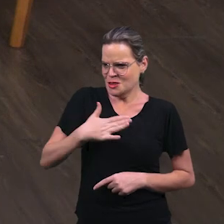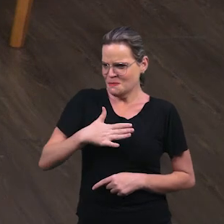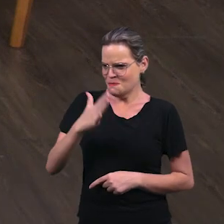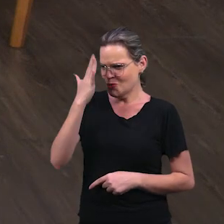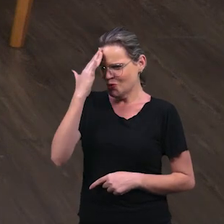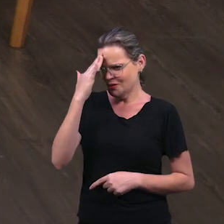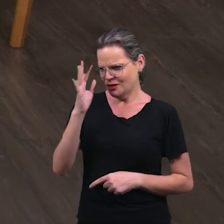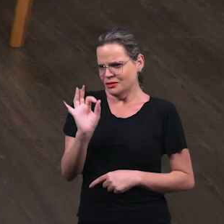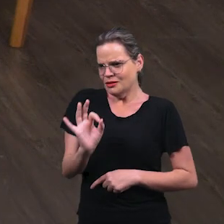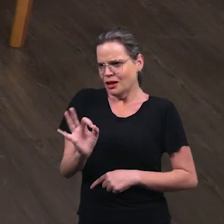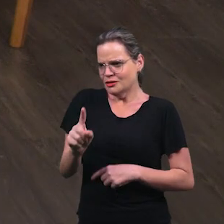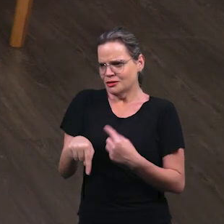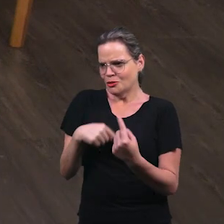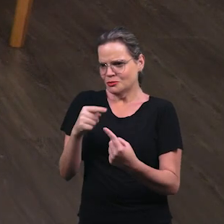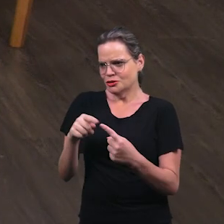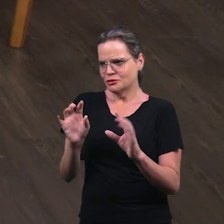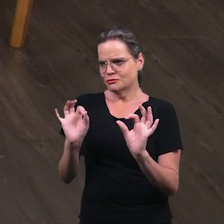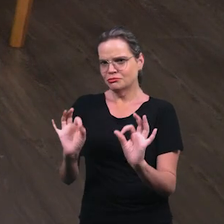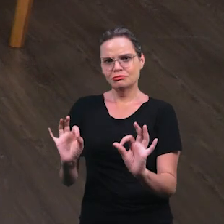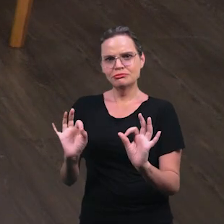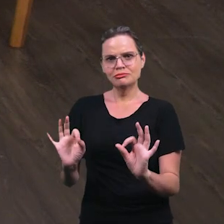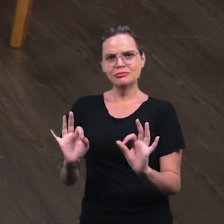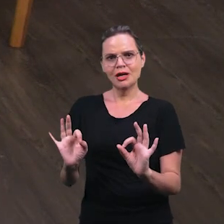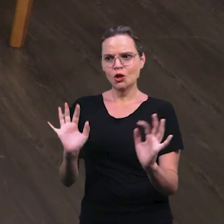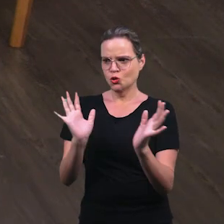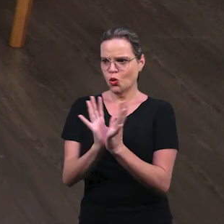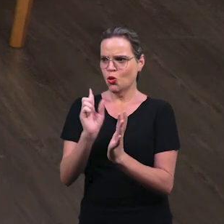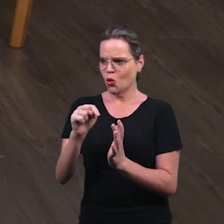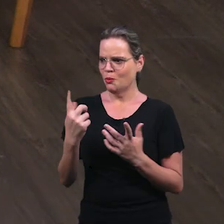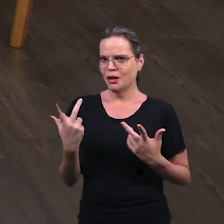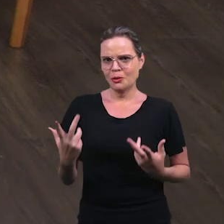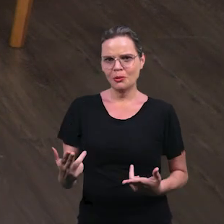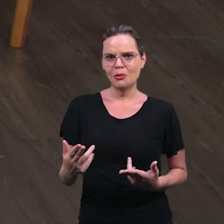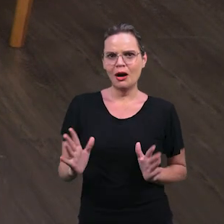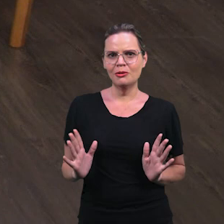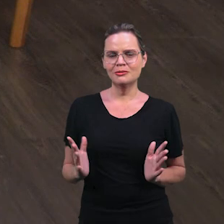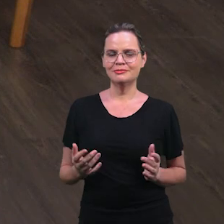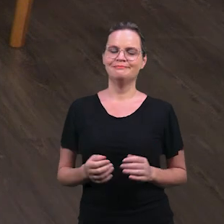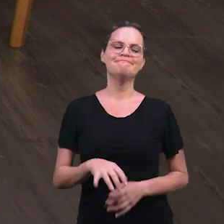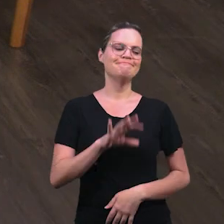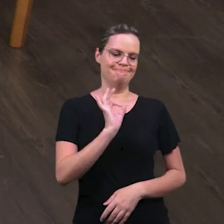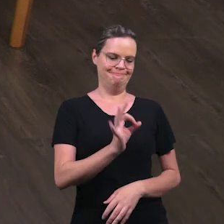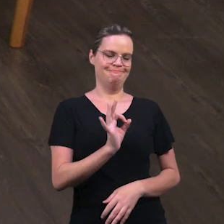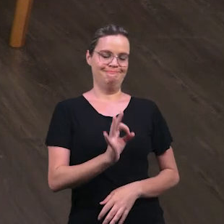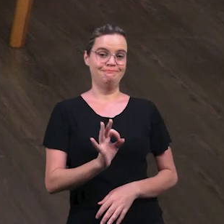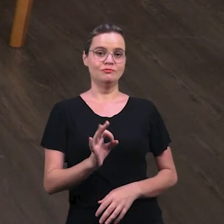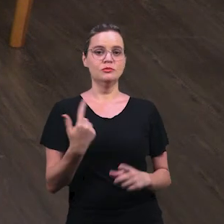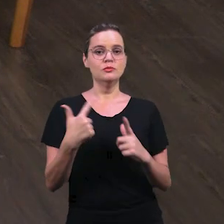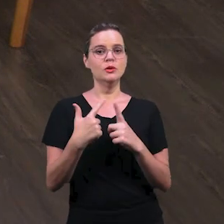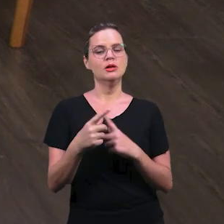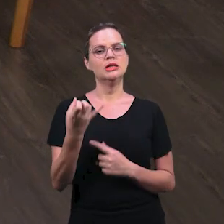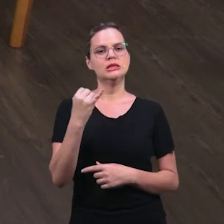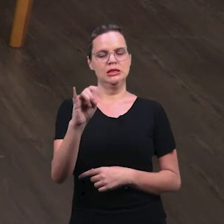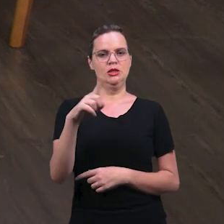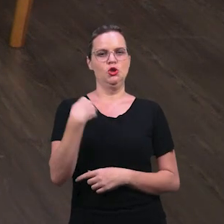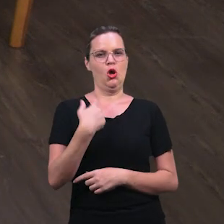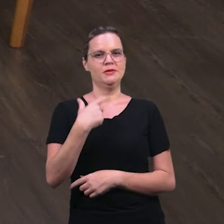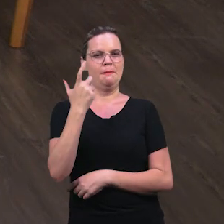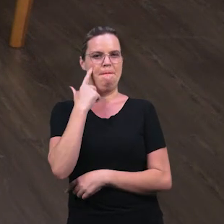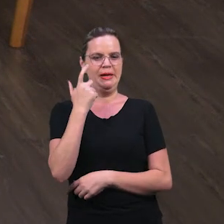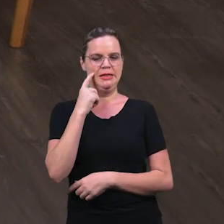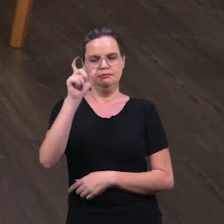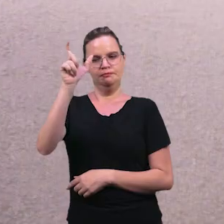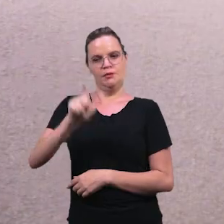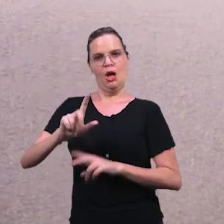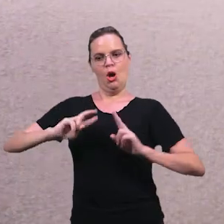mesmo? Esse objetivo também é do grupo, é do trabalho de organização e método? Exato. Vamos pensar